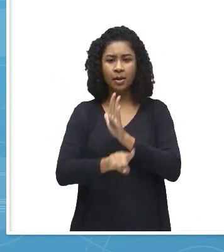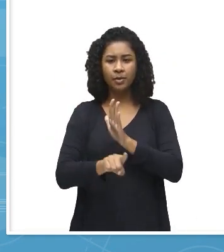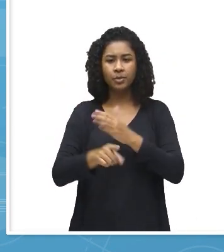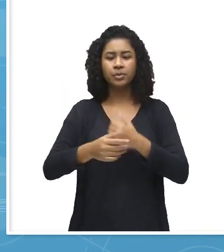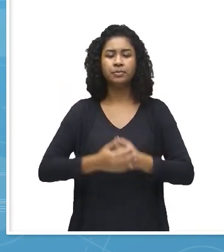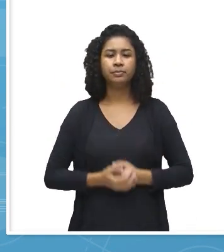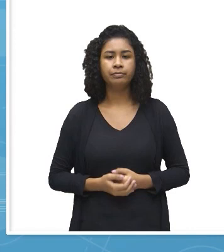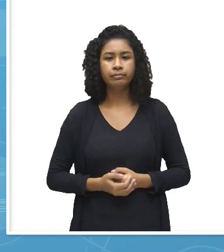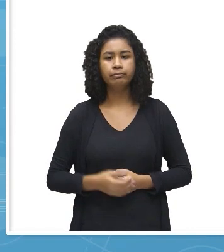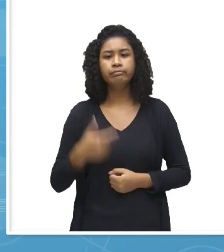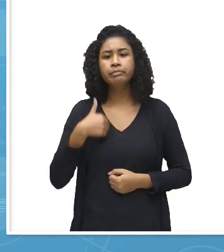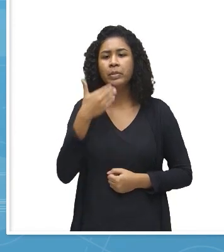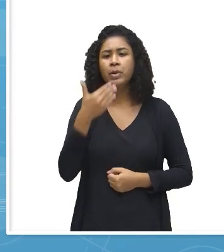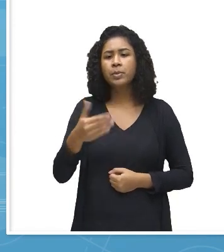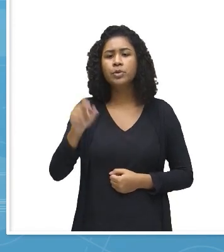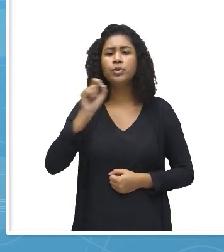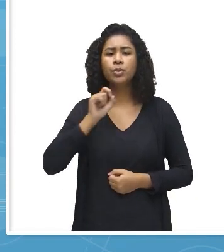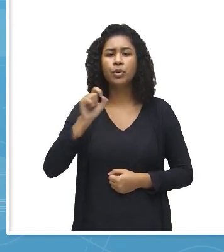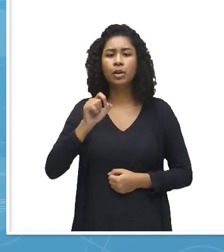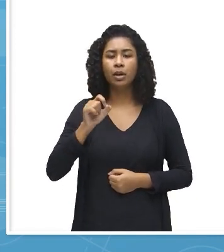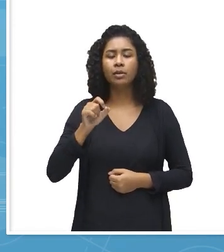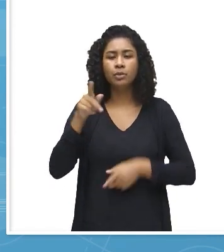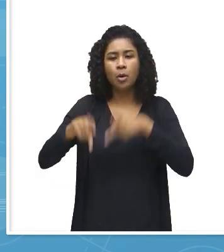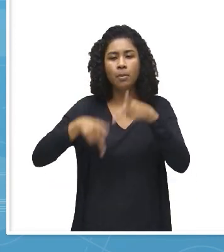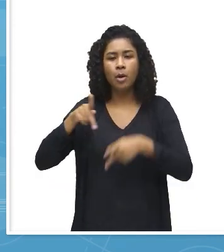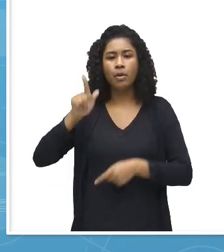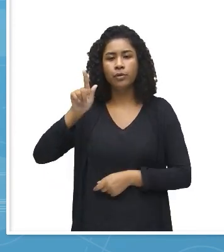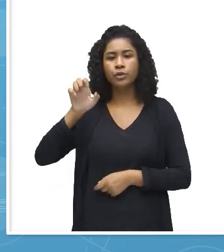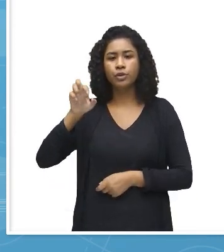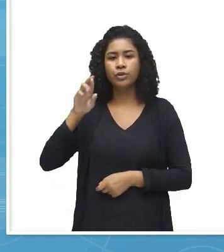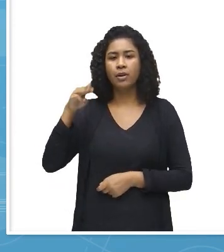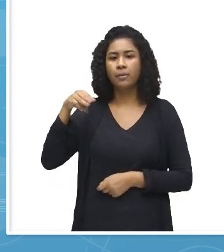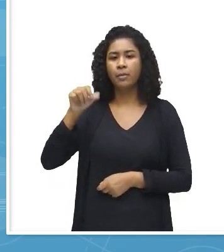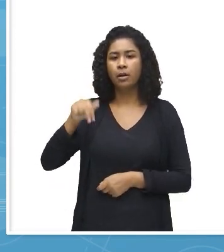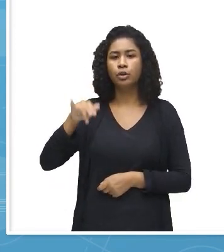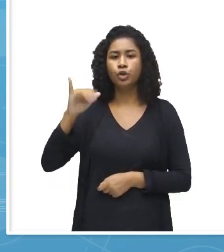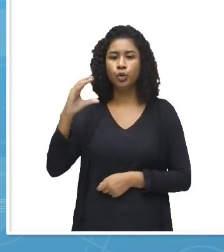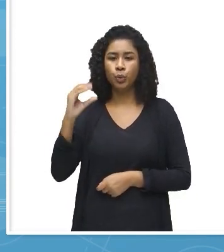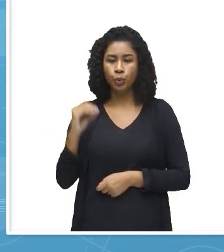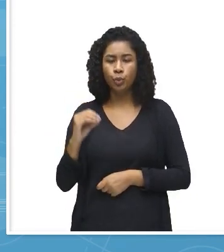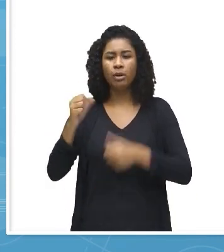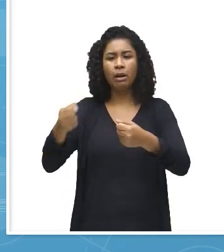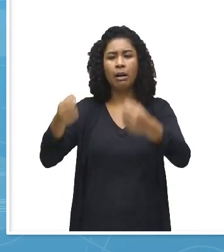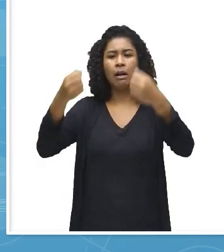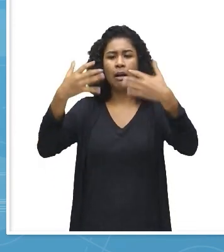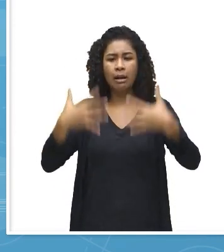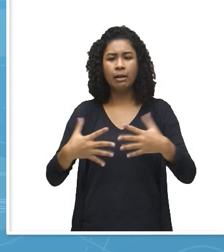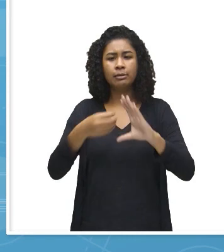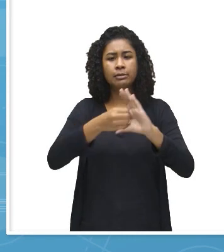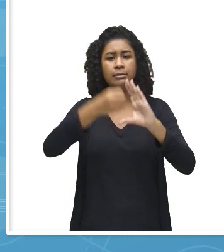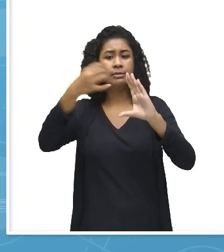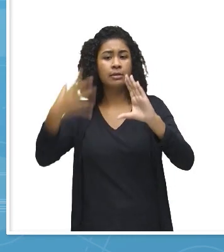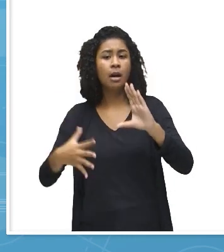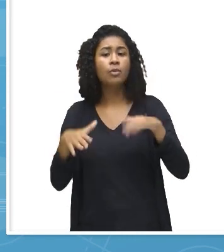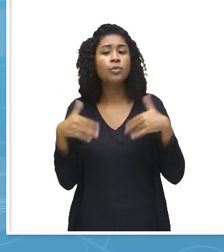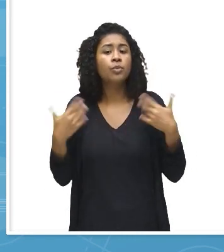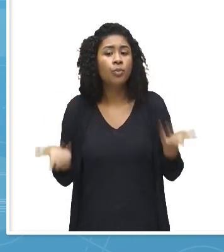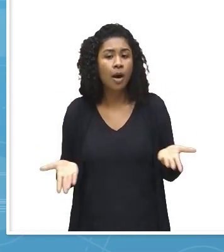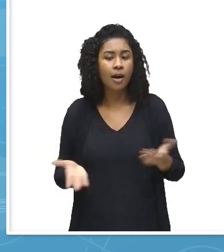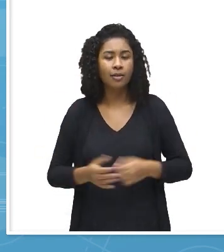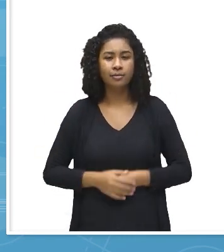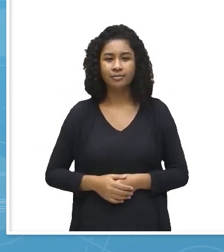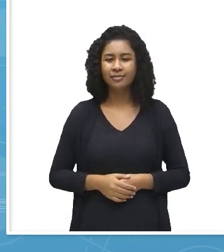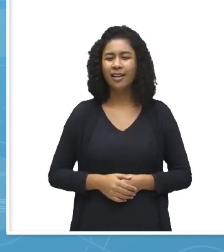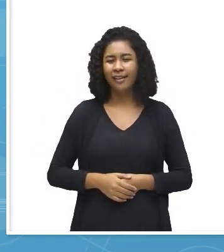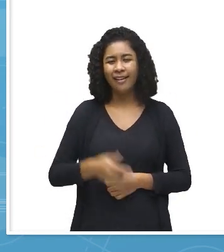vocês citarem as características dos povos germânicos. Eu vi aqui no chat que houve alguns comentários como ouro no dente,